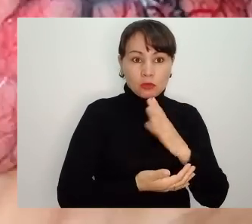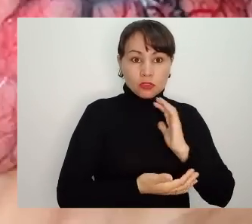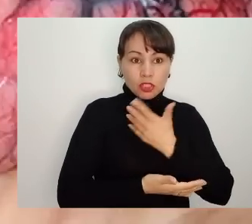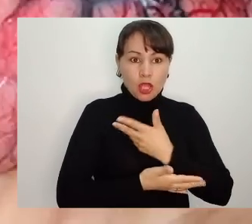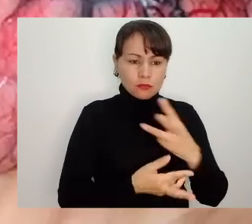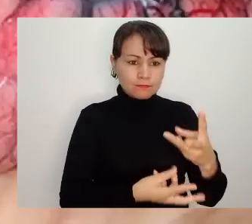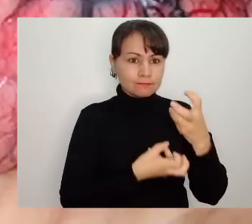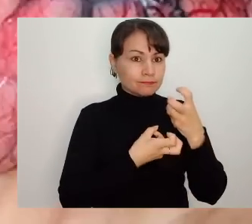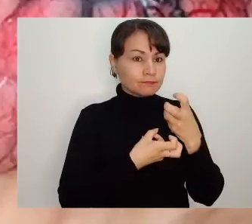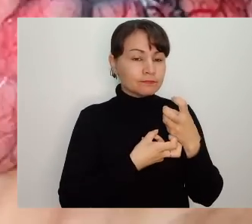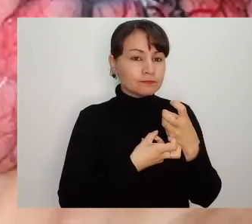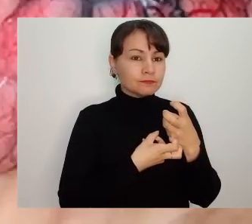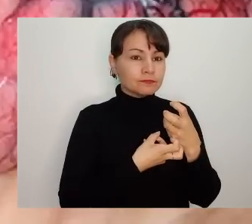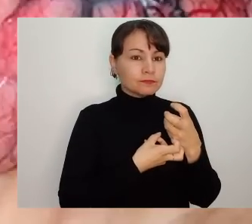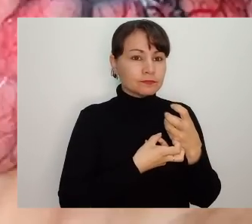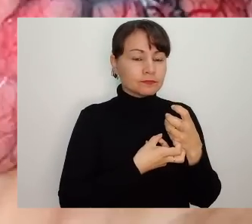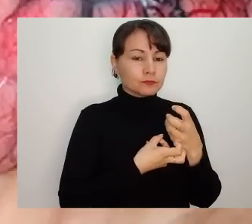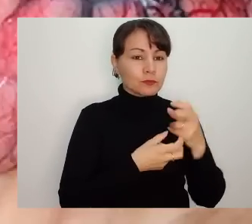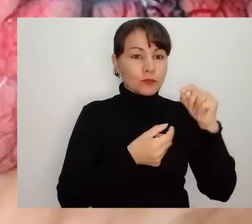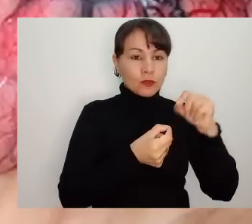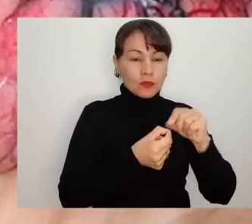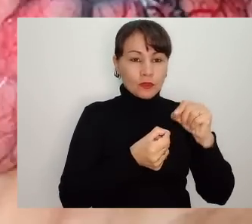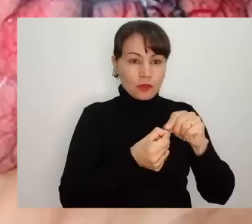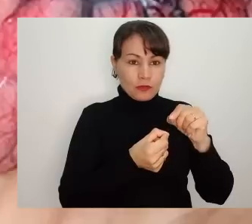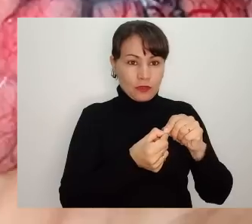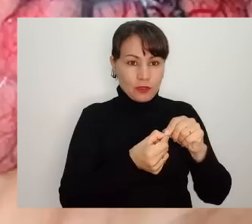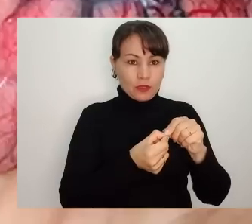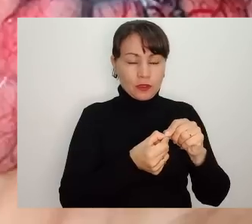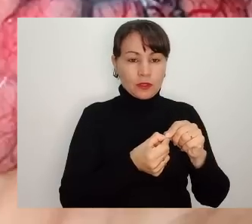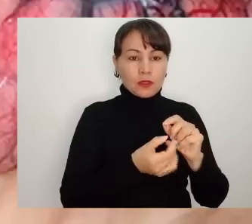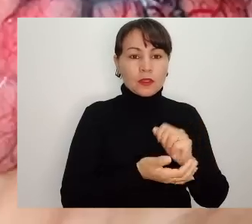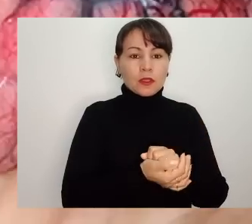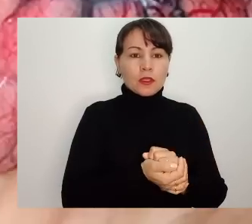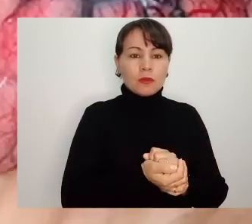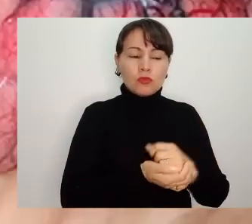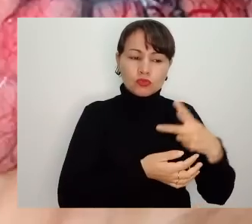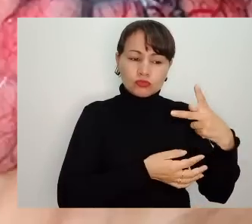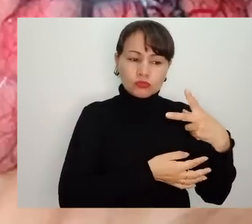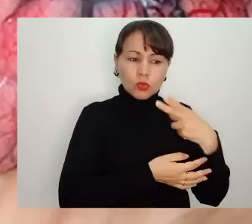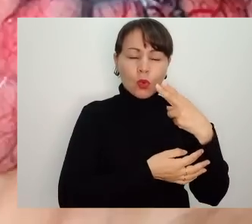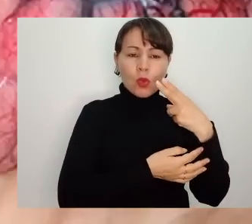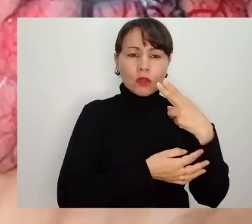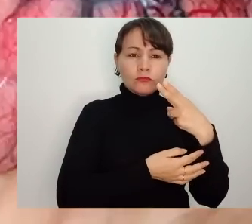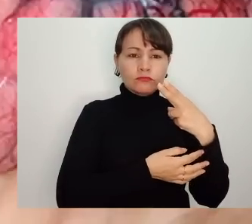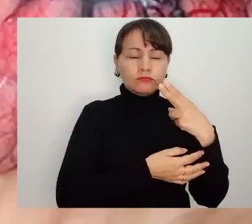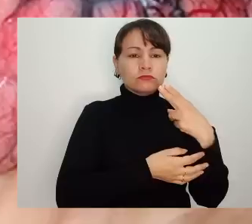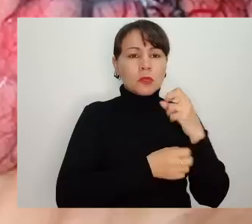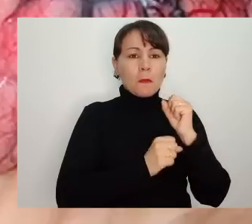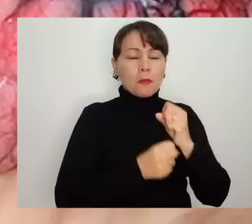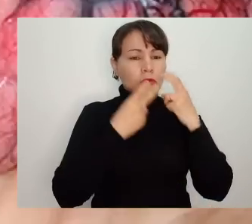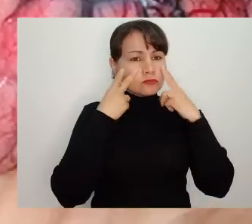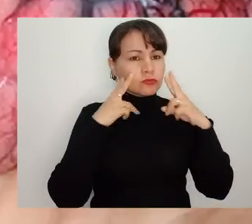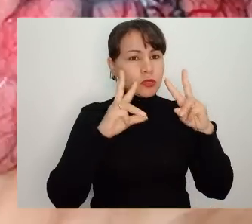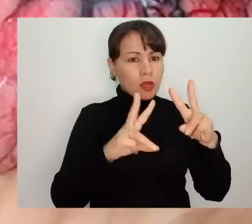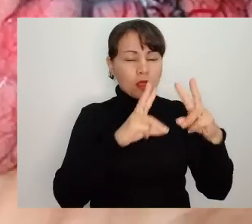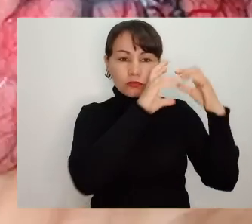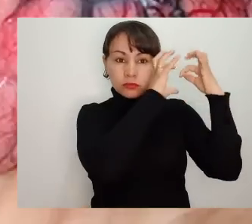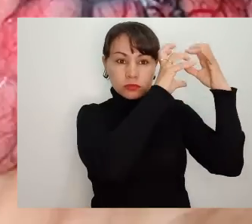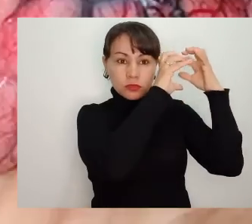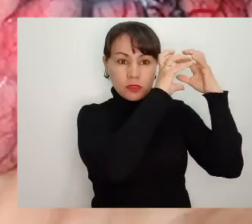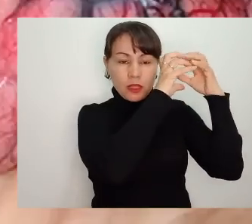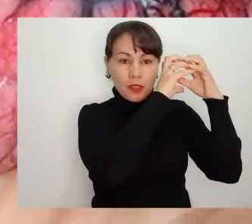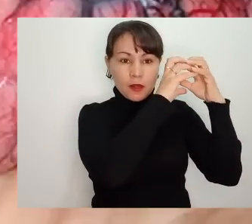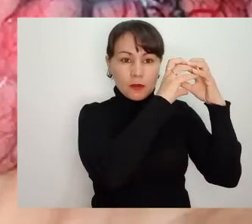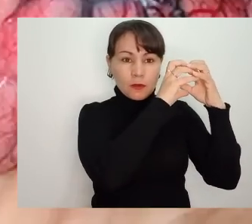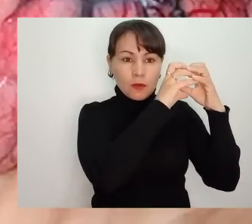Bom, se nós observarmos e fizermos um corte no encéfalo, aqui a gente pode ver um